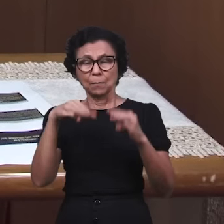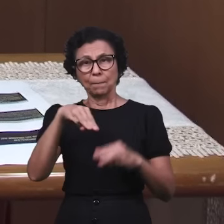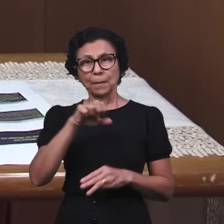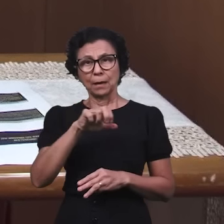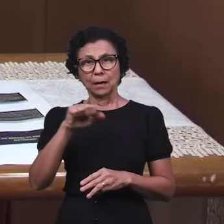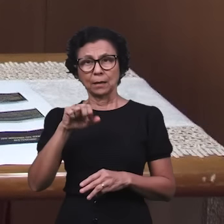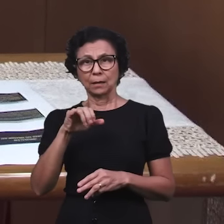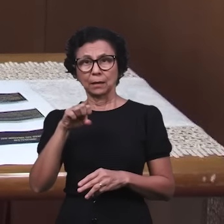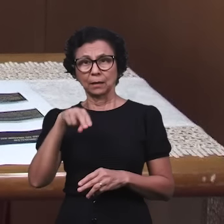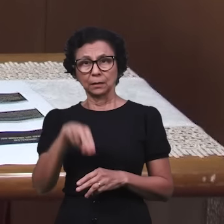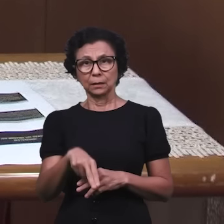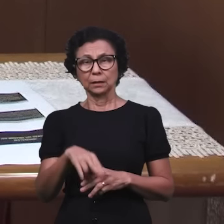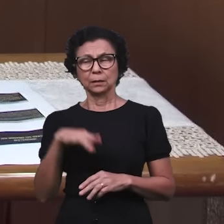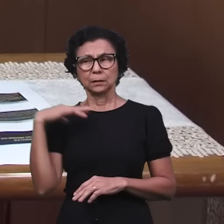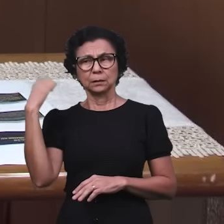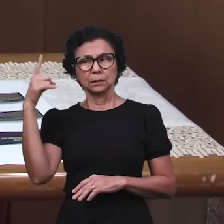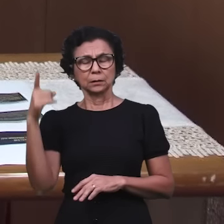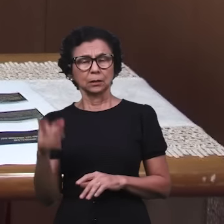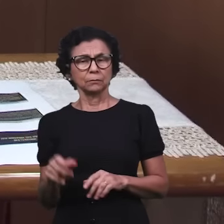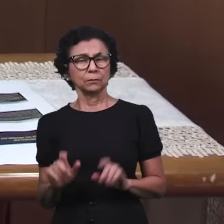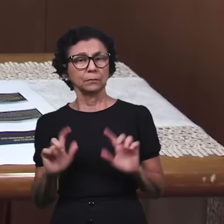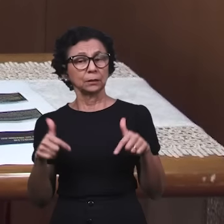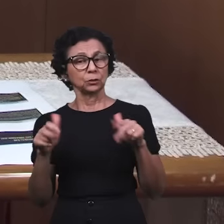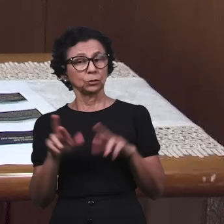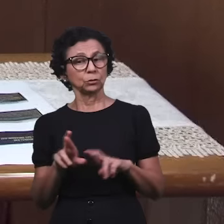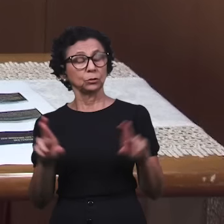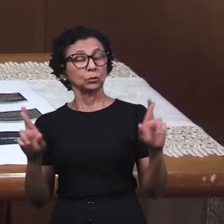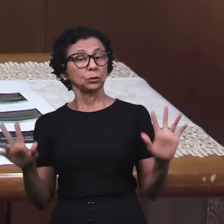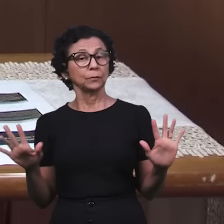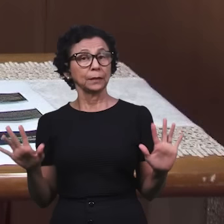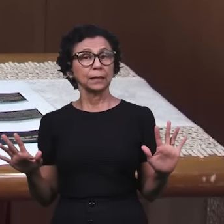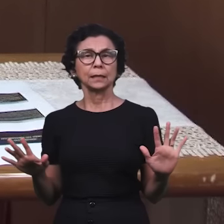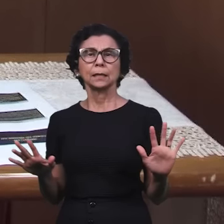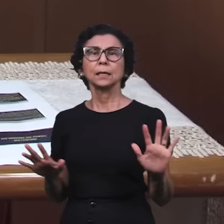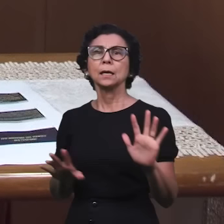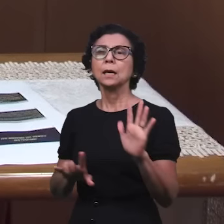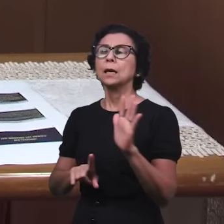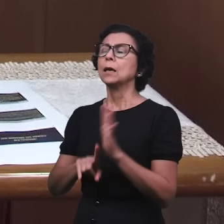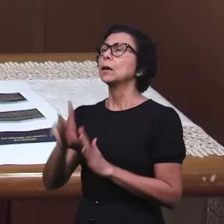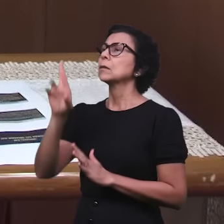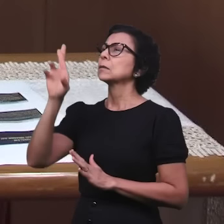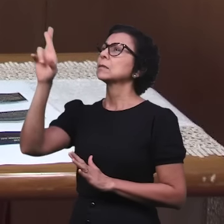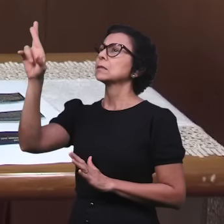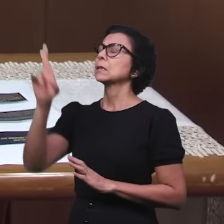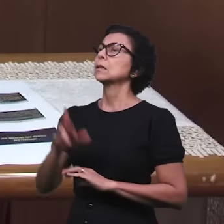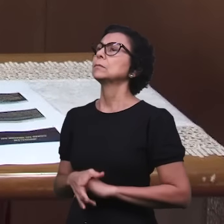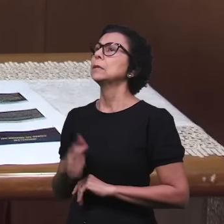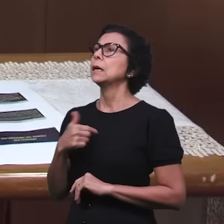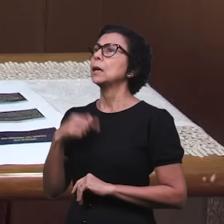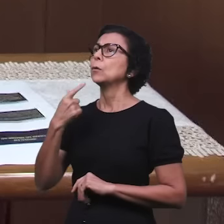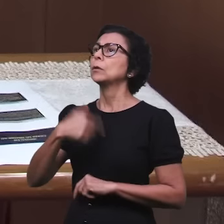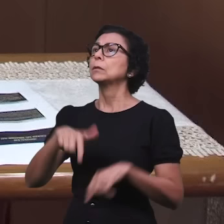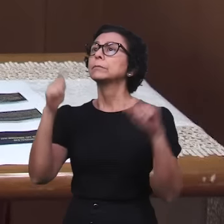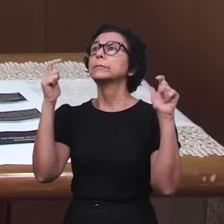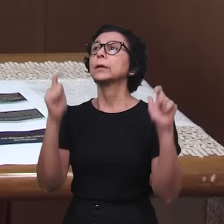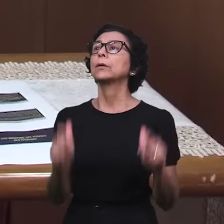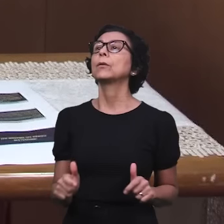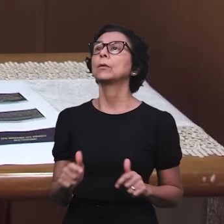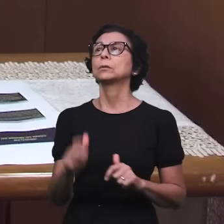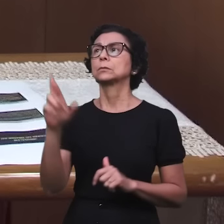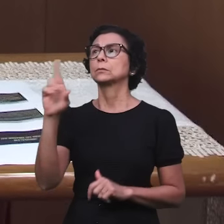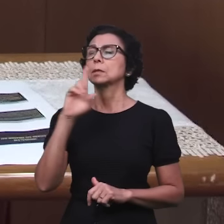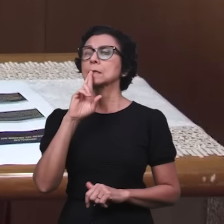sua vez, teve um procedimento diferente. Servo do Senhor, consultou o Senhor: Senhor, para onde eu devo ir? O